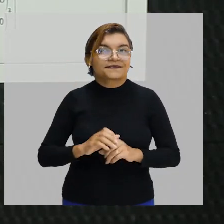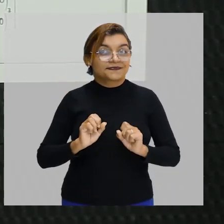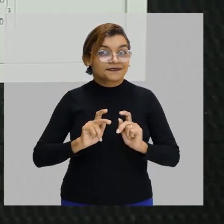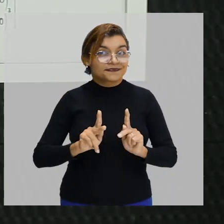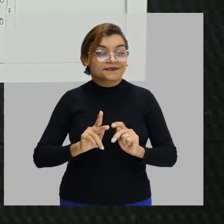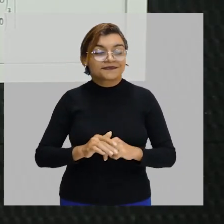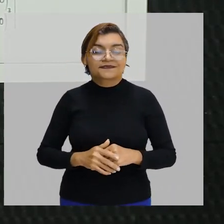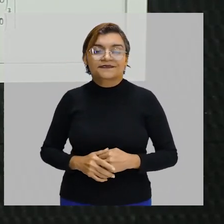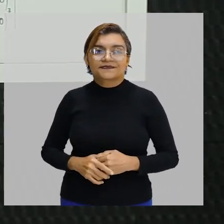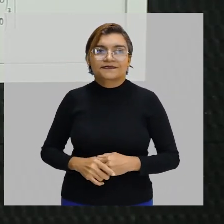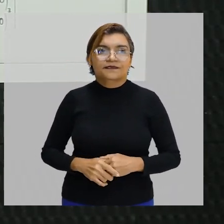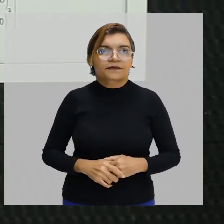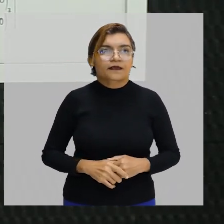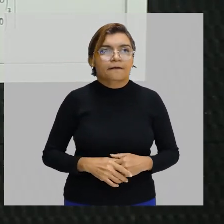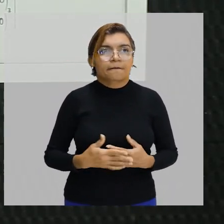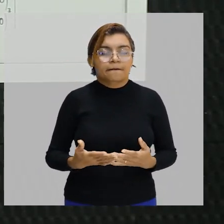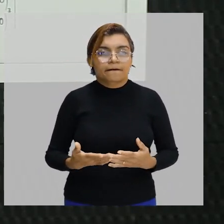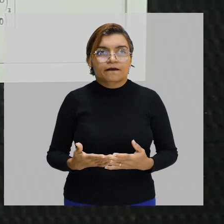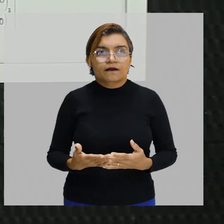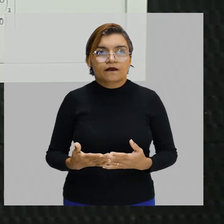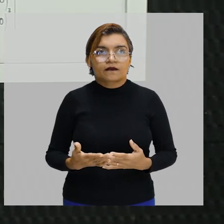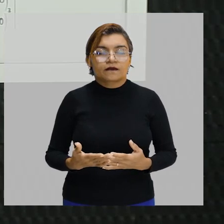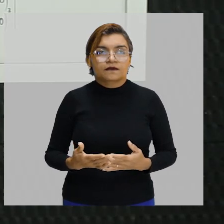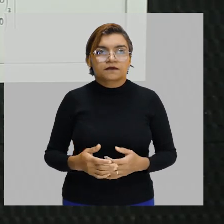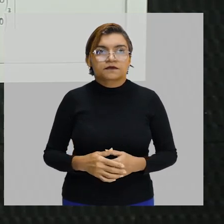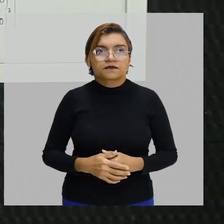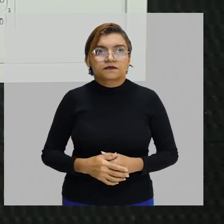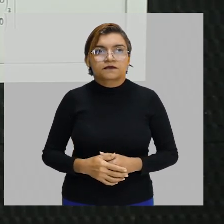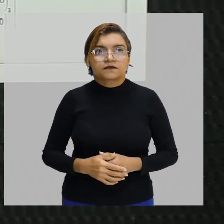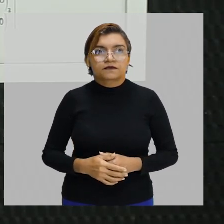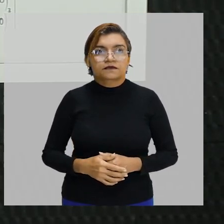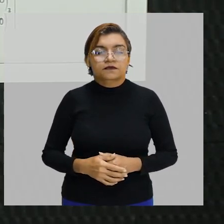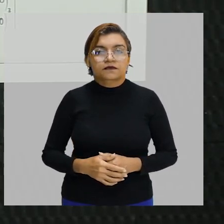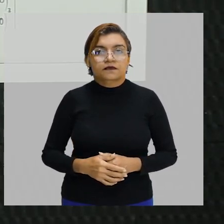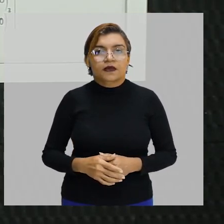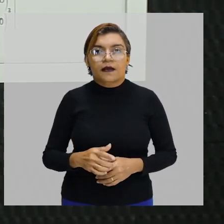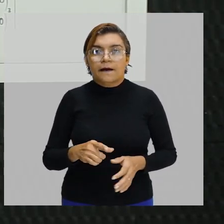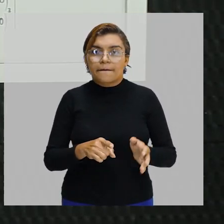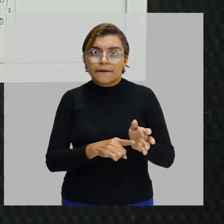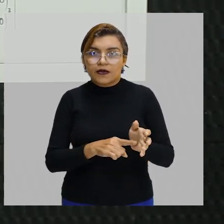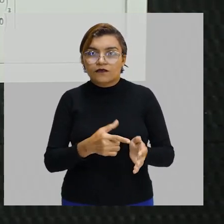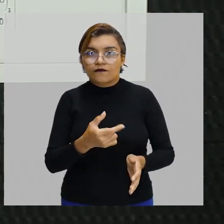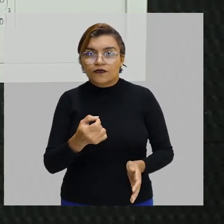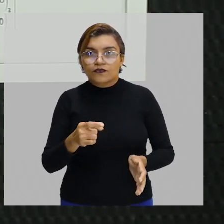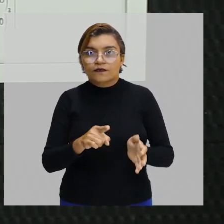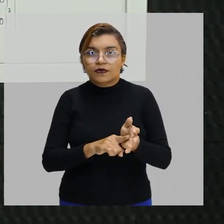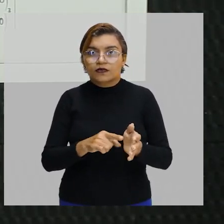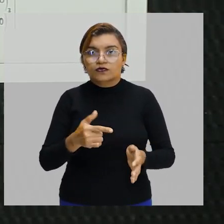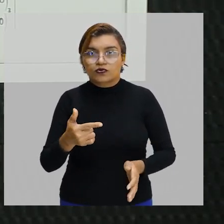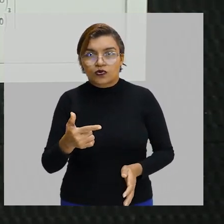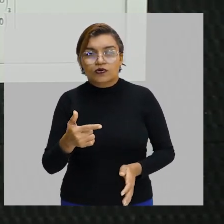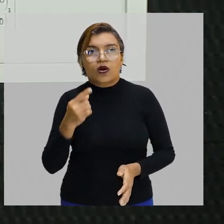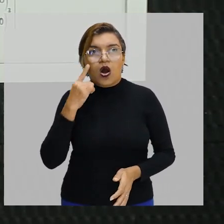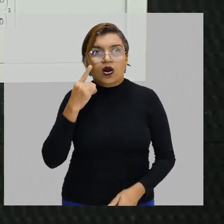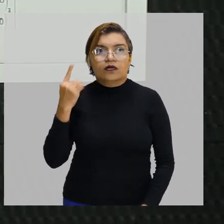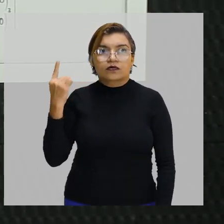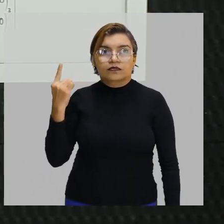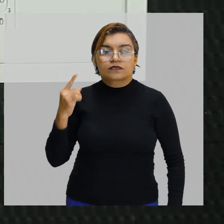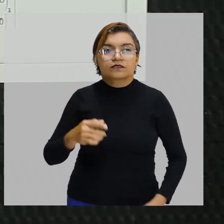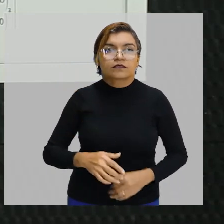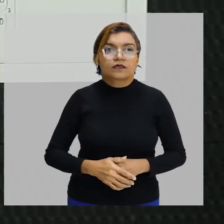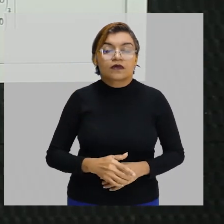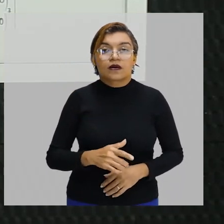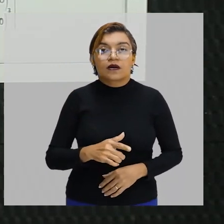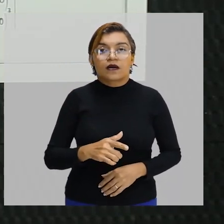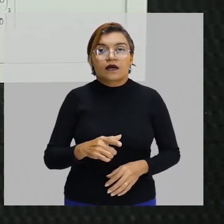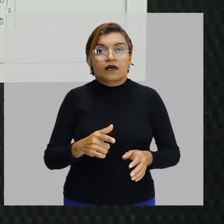Certo? Então, produto log de 20 menos o log de 2, log de 200 menos o log de 2 e o log de 200 menos o